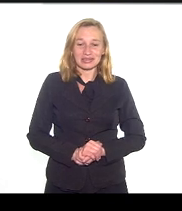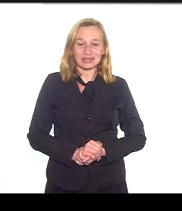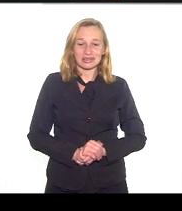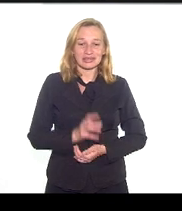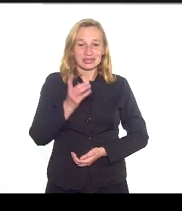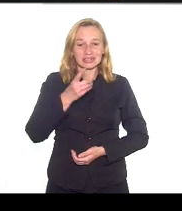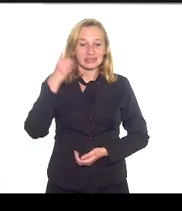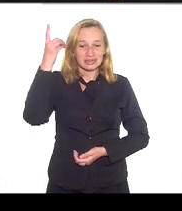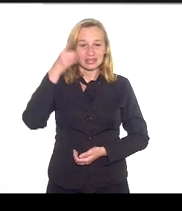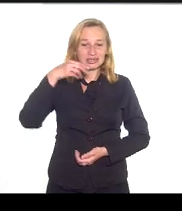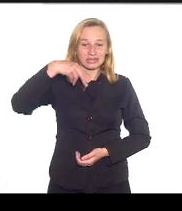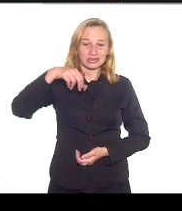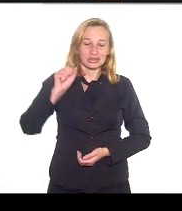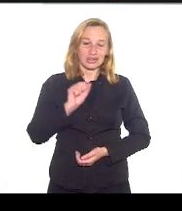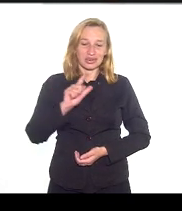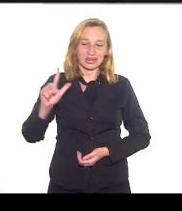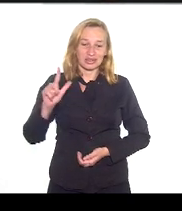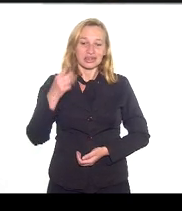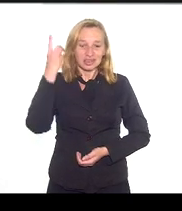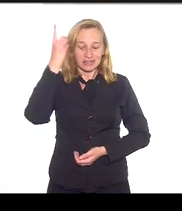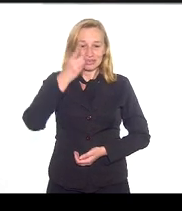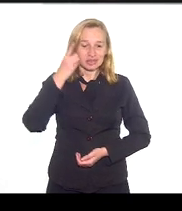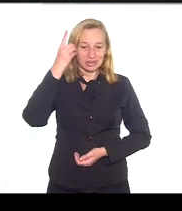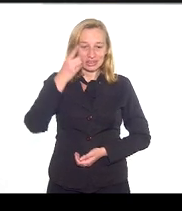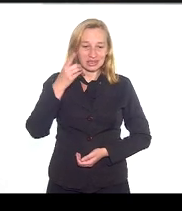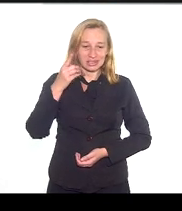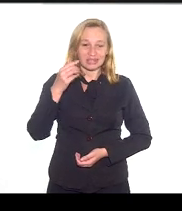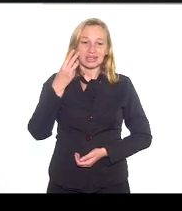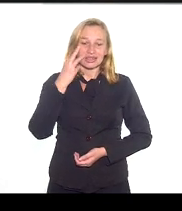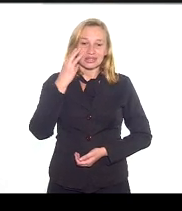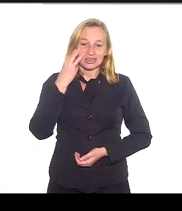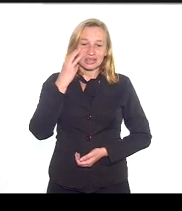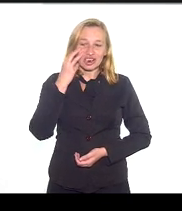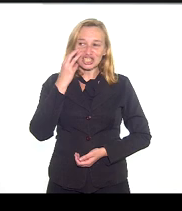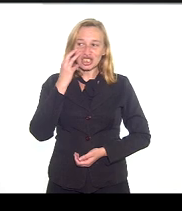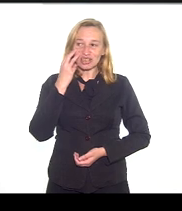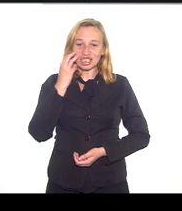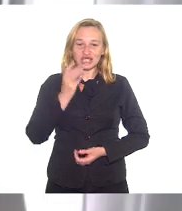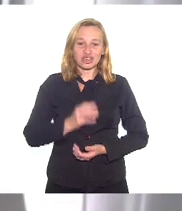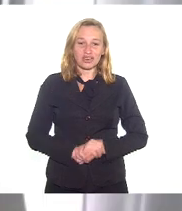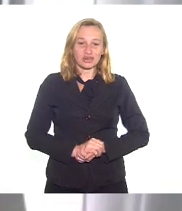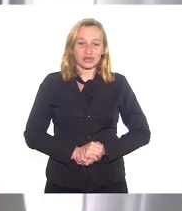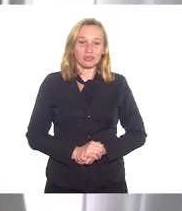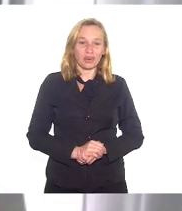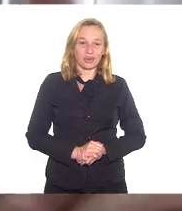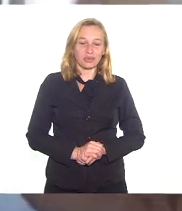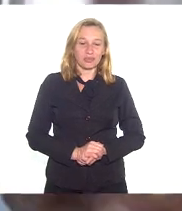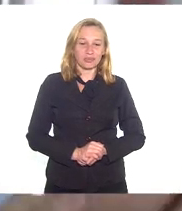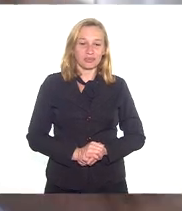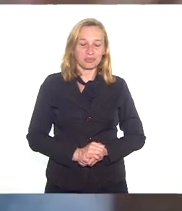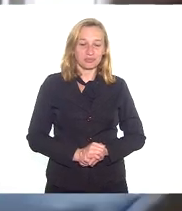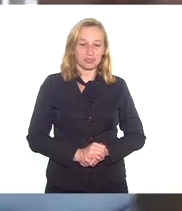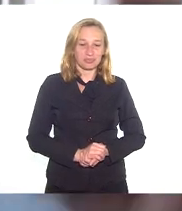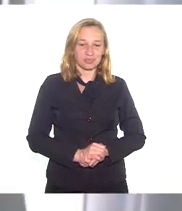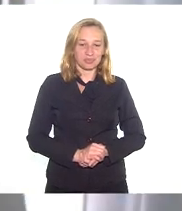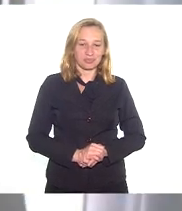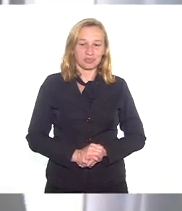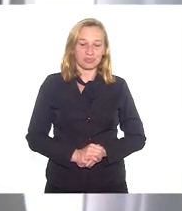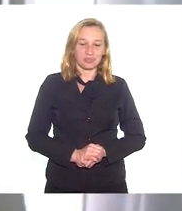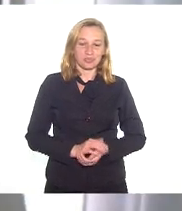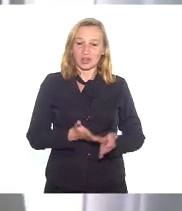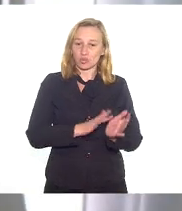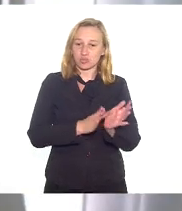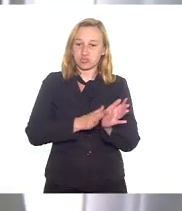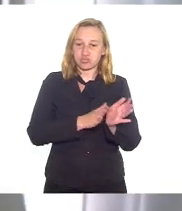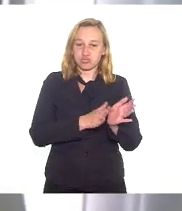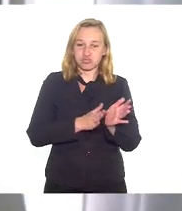Deputado Noel de Carvalho. Deputado Valdeque Carneiro. Viva Nelson Sargento, a mais elevada patente do samba no